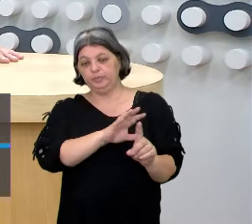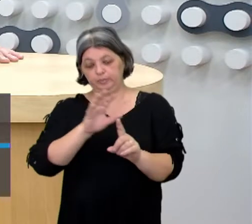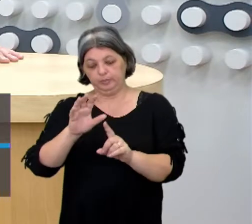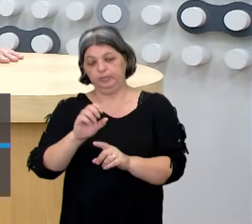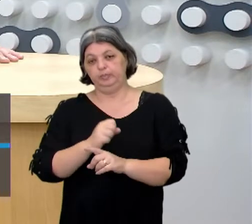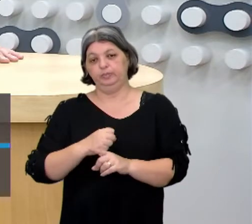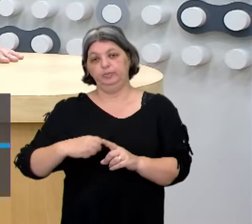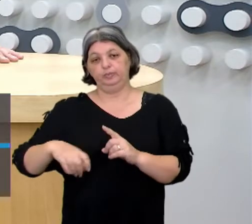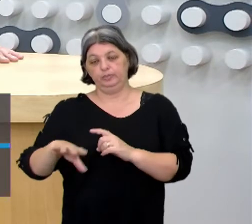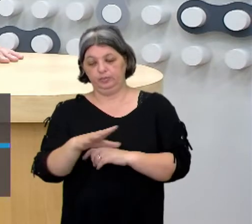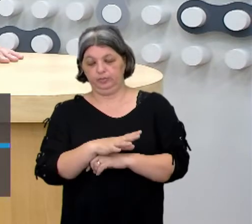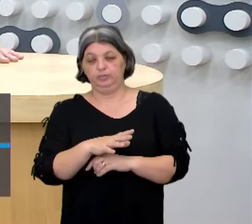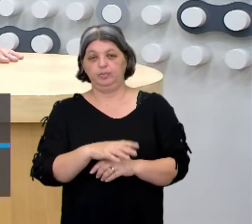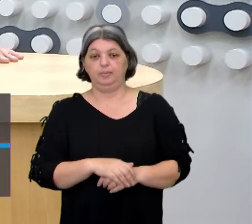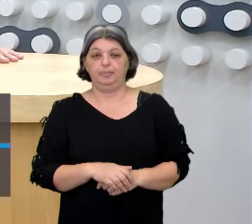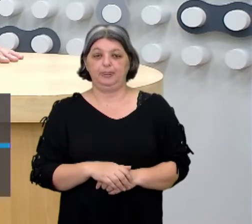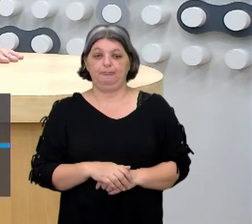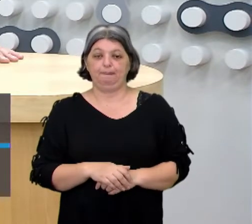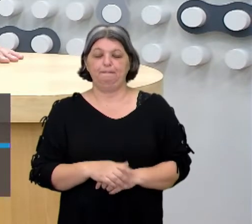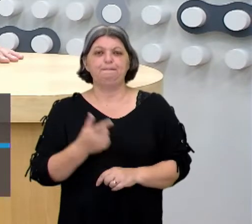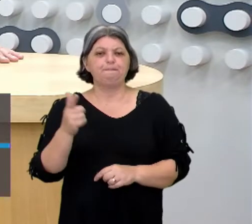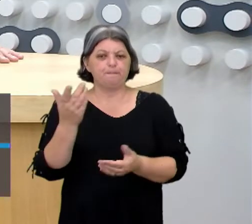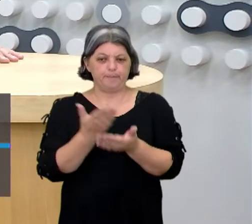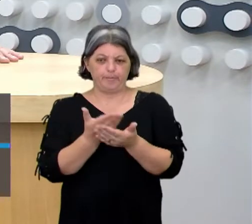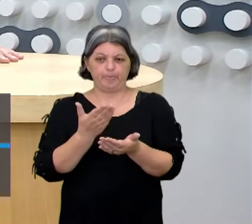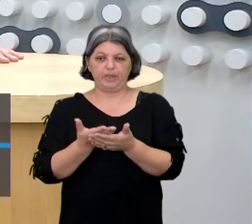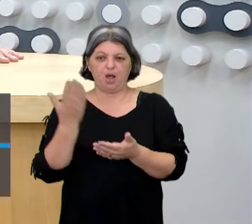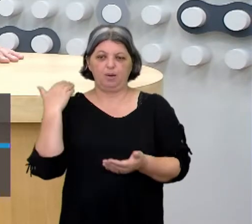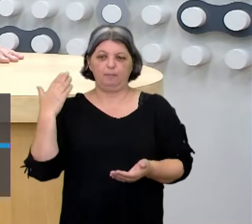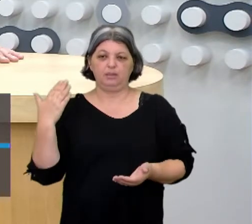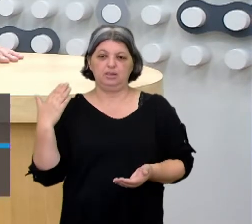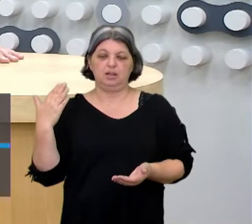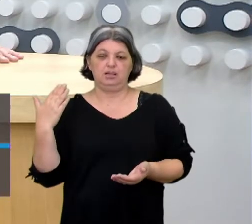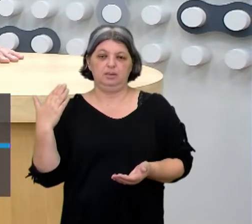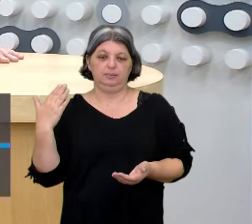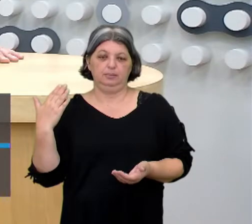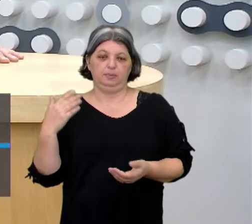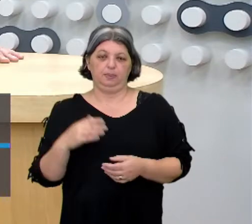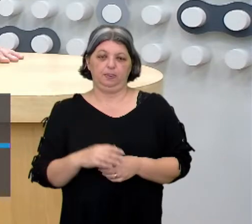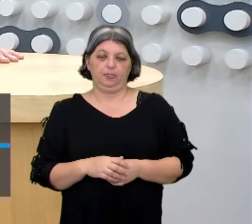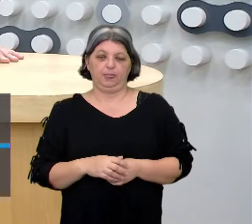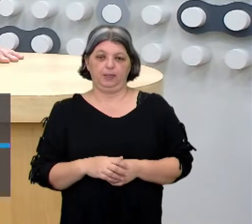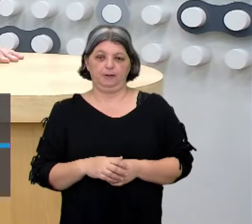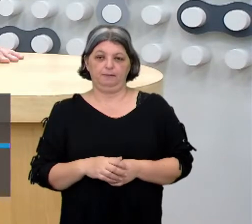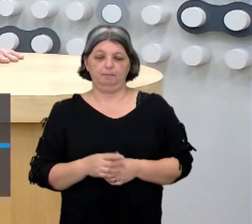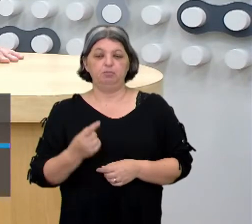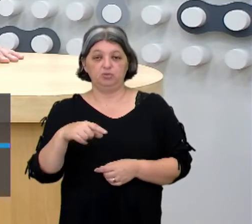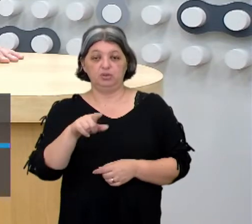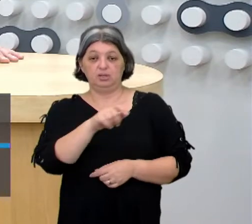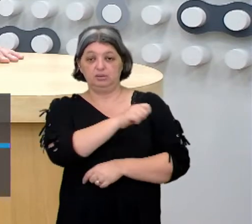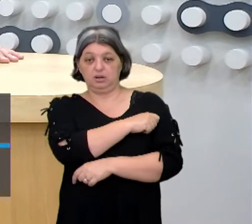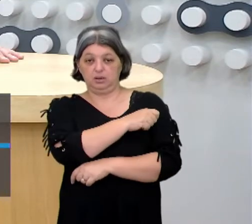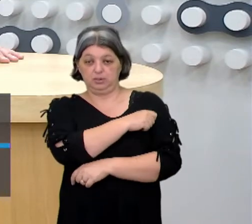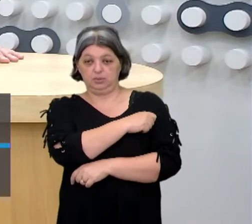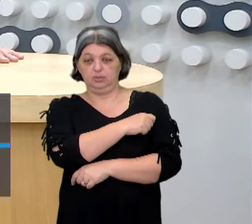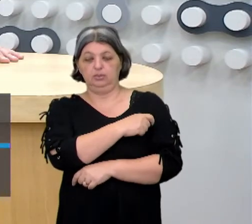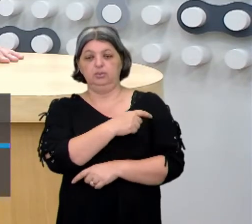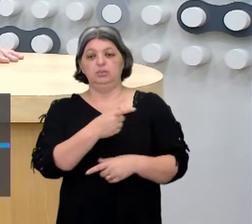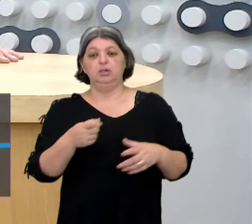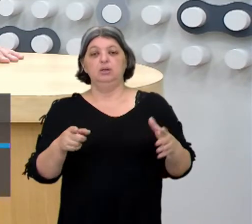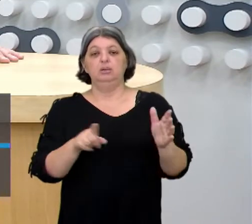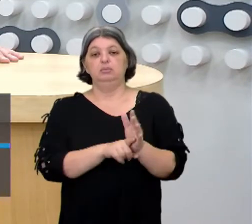sociedade. Eu comentei numa aula anterior, né, até nas orientações para vocês alunos, como sugestão de